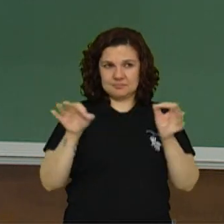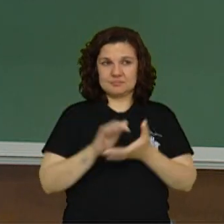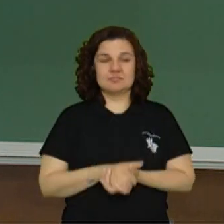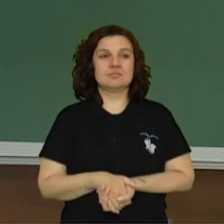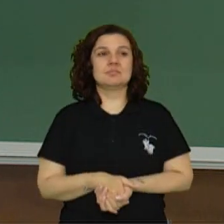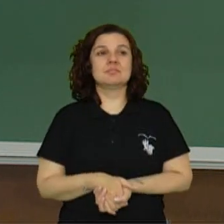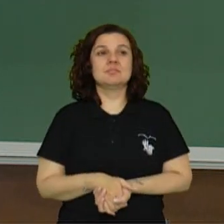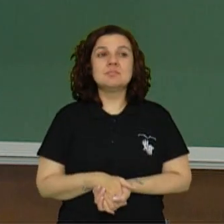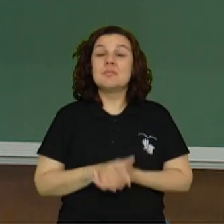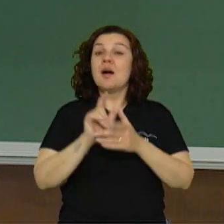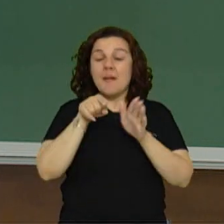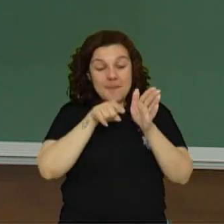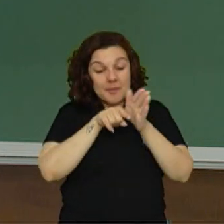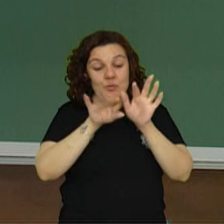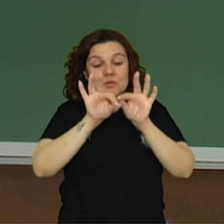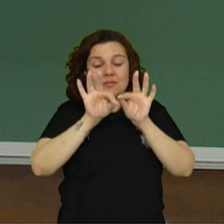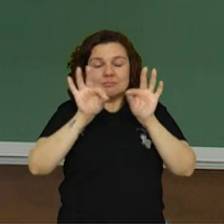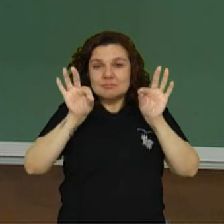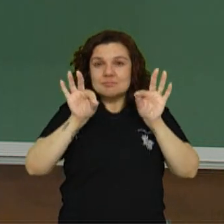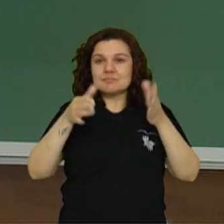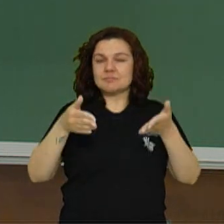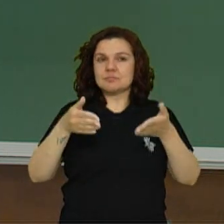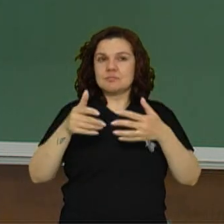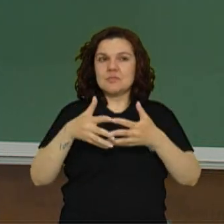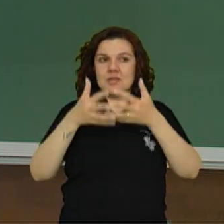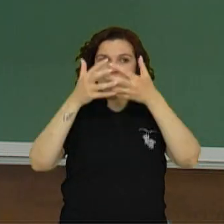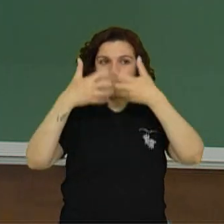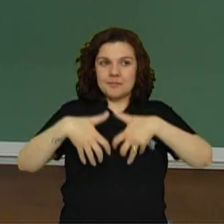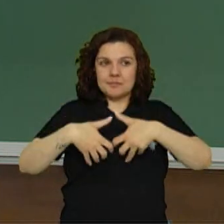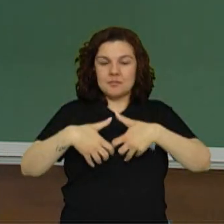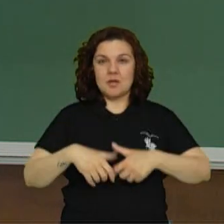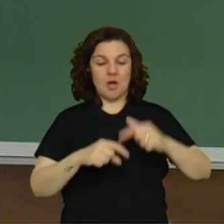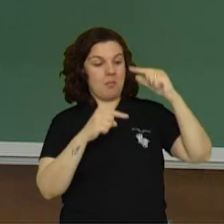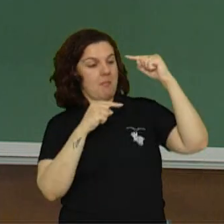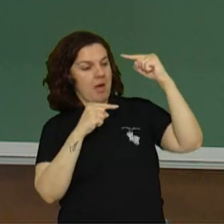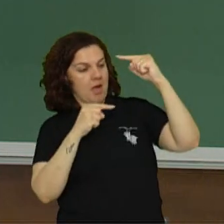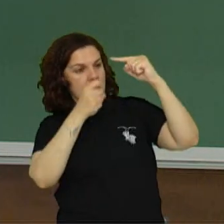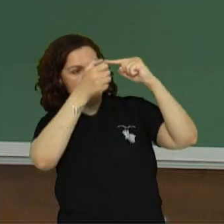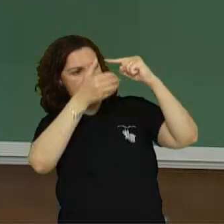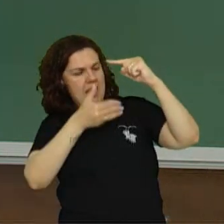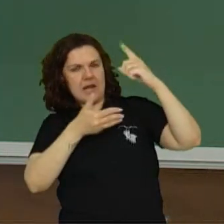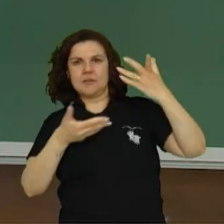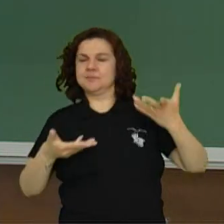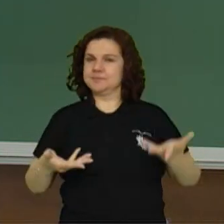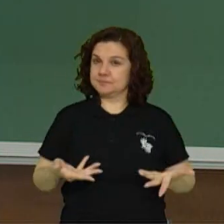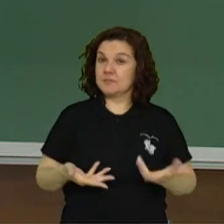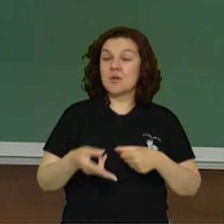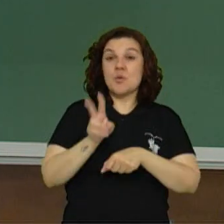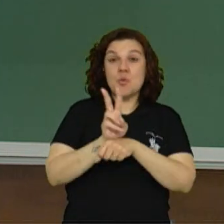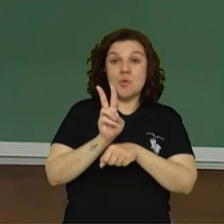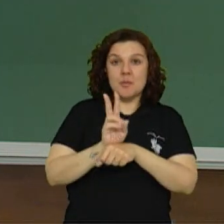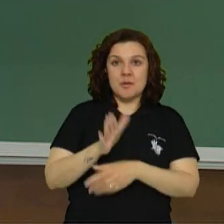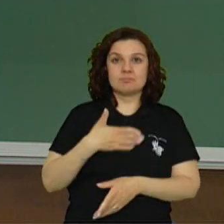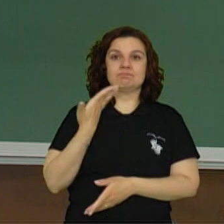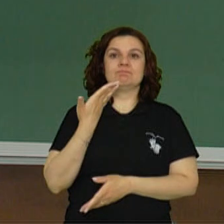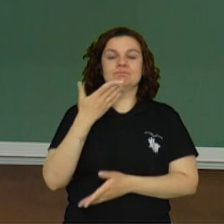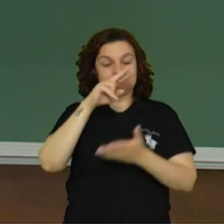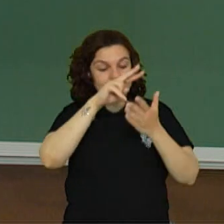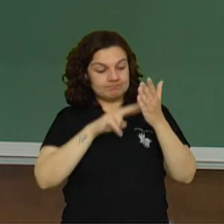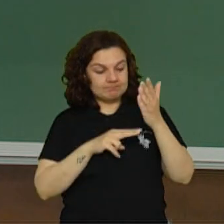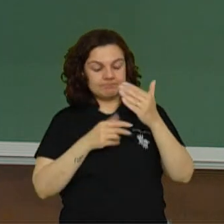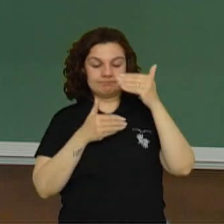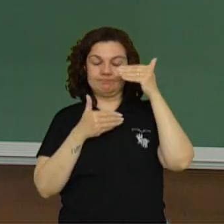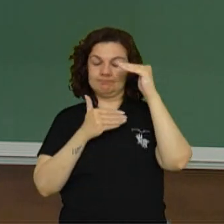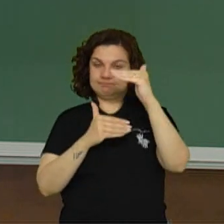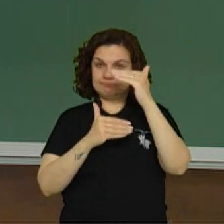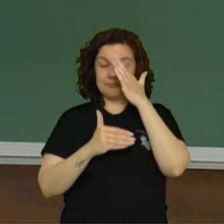plana, questões simples. O que complica? Aquele enunciado enorme. Então, cuidado, atenção na leitura do